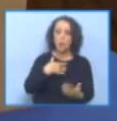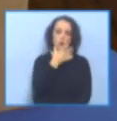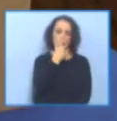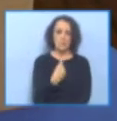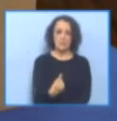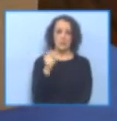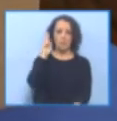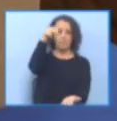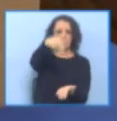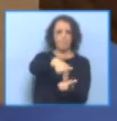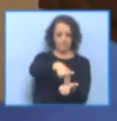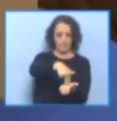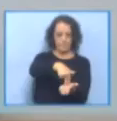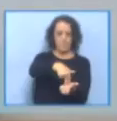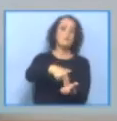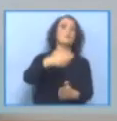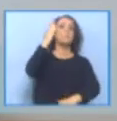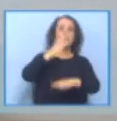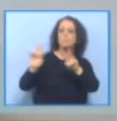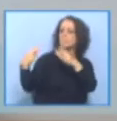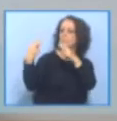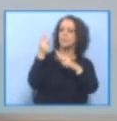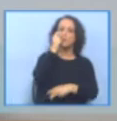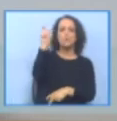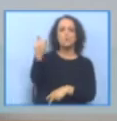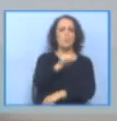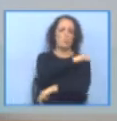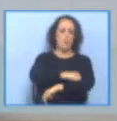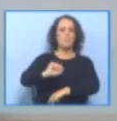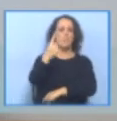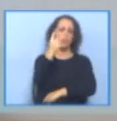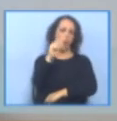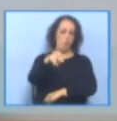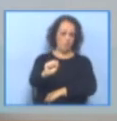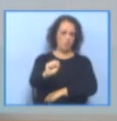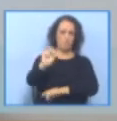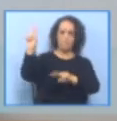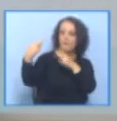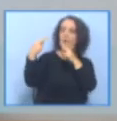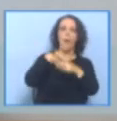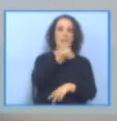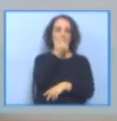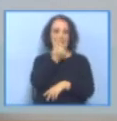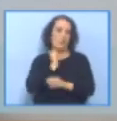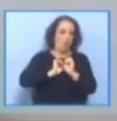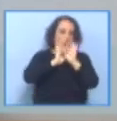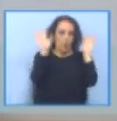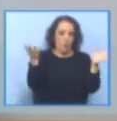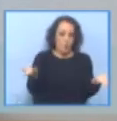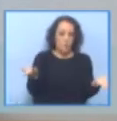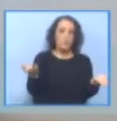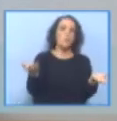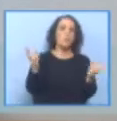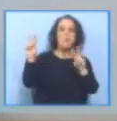sem conhecer ninguém, e entretanto conheço um rapaz de uma ONG. E eu, muito contente, claro,